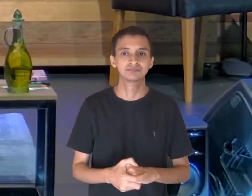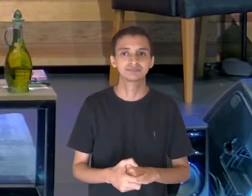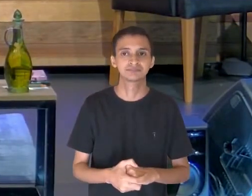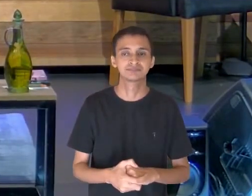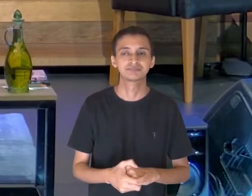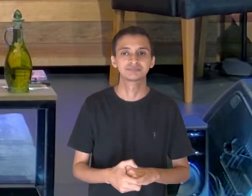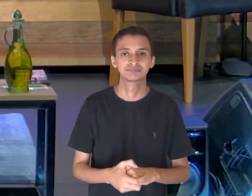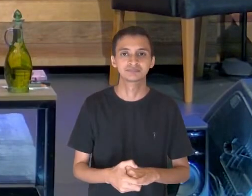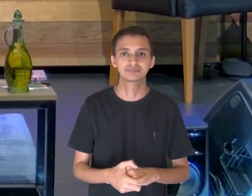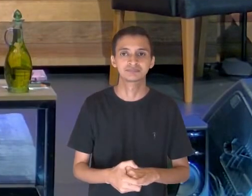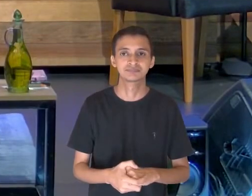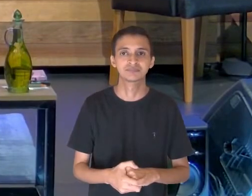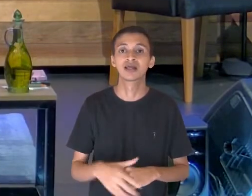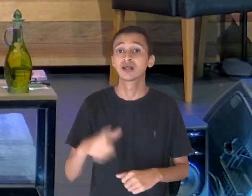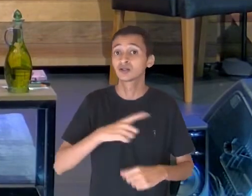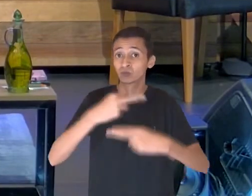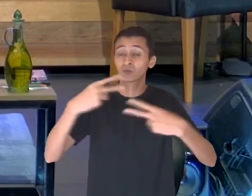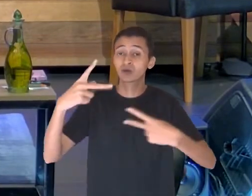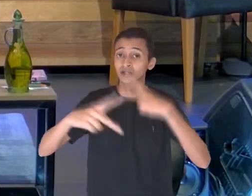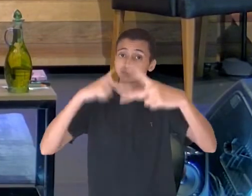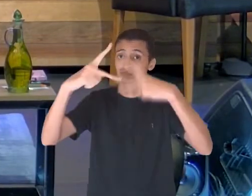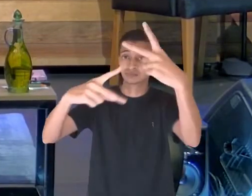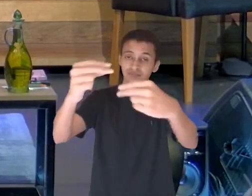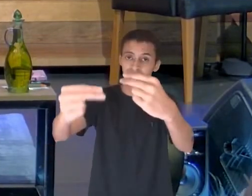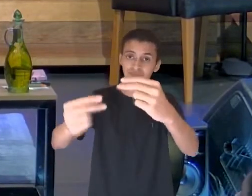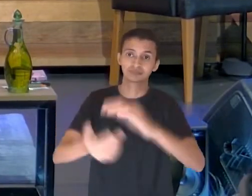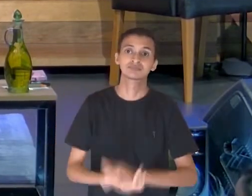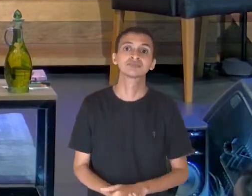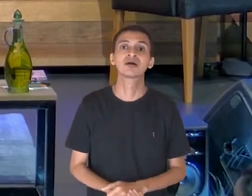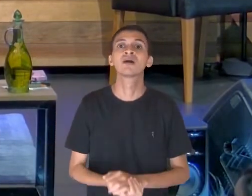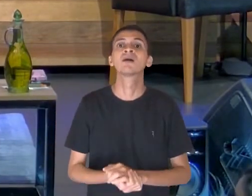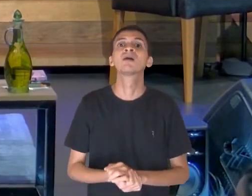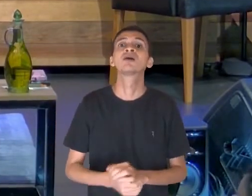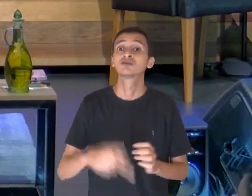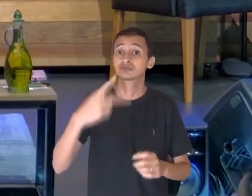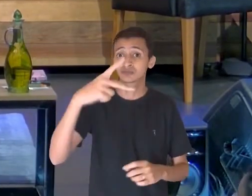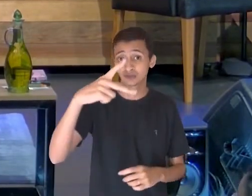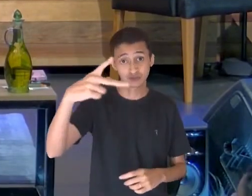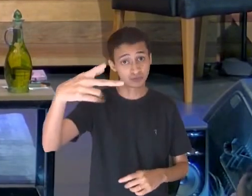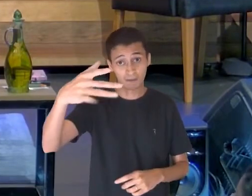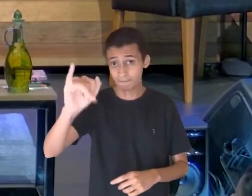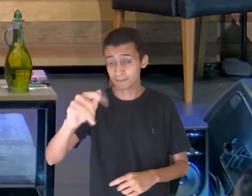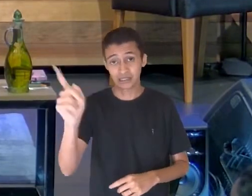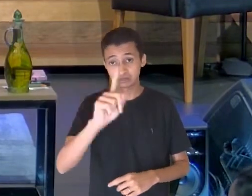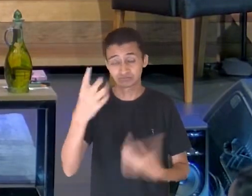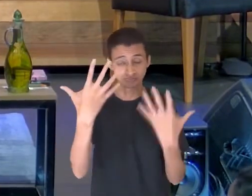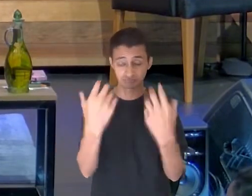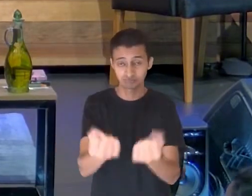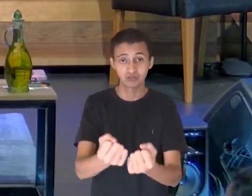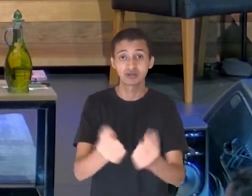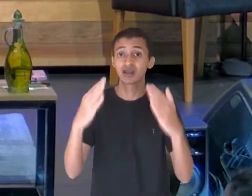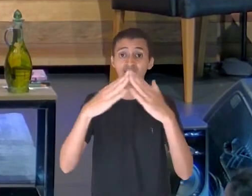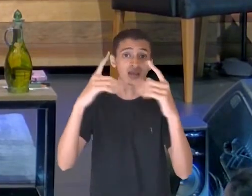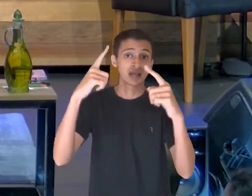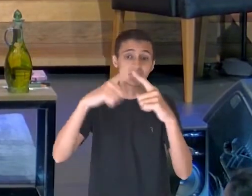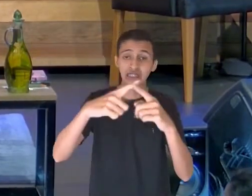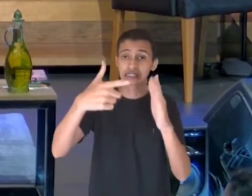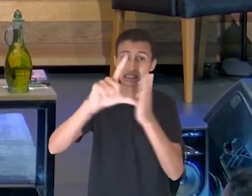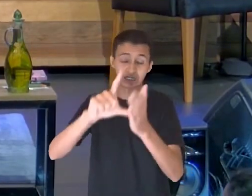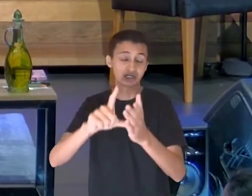Tem coisas que são heranças. Seus pais não ganharam. Sua igreja anterior não